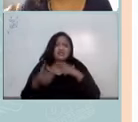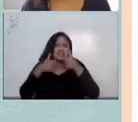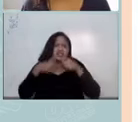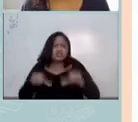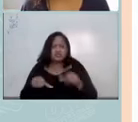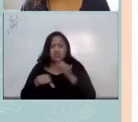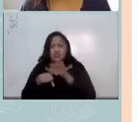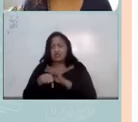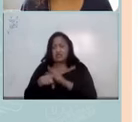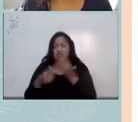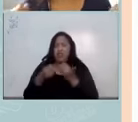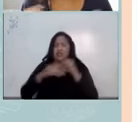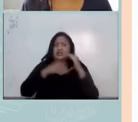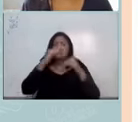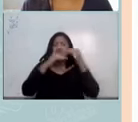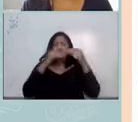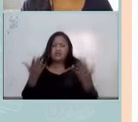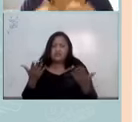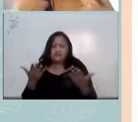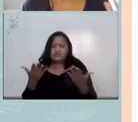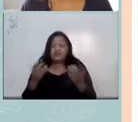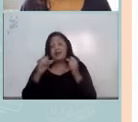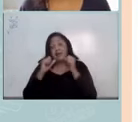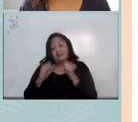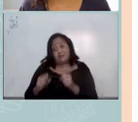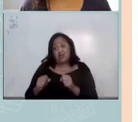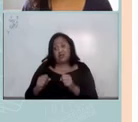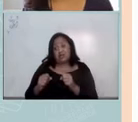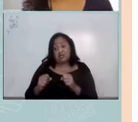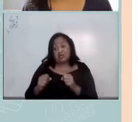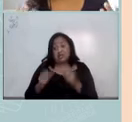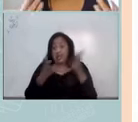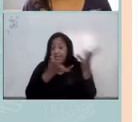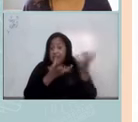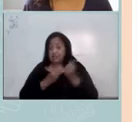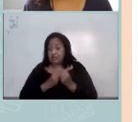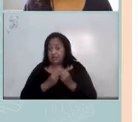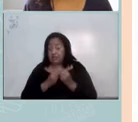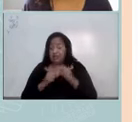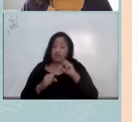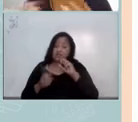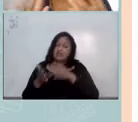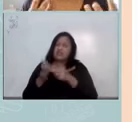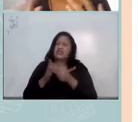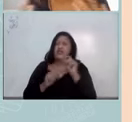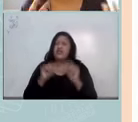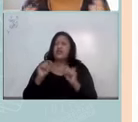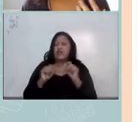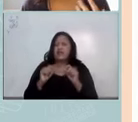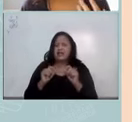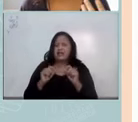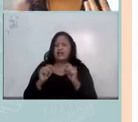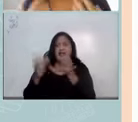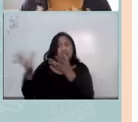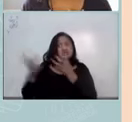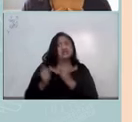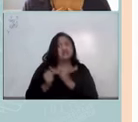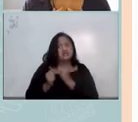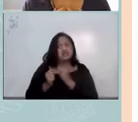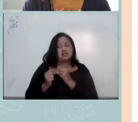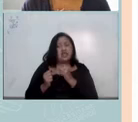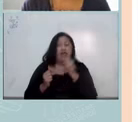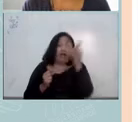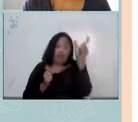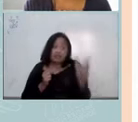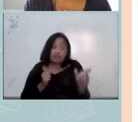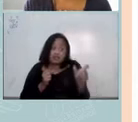indivíduo desenvolvê-la. Então, ela pode ter sido adquirida, ou seja, aí a gente está falando das doenças que são transmissíveis. Então, a pessoa,